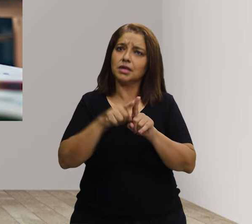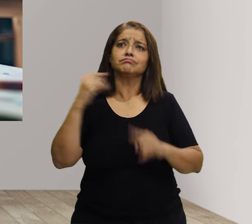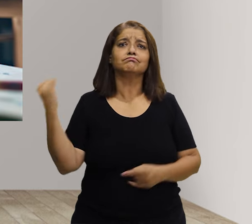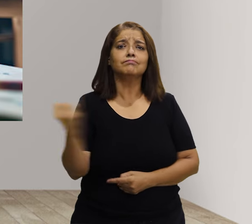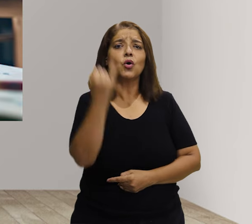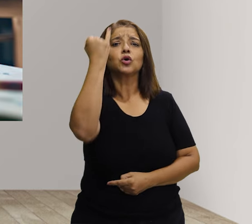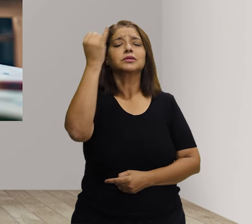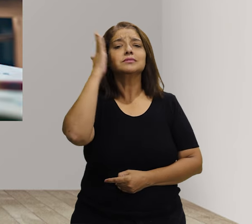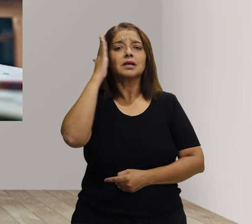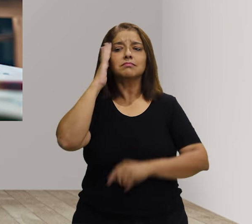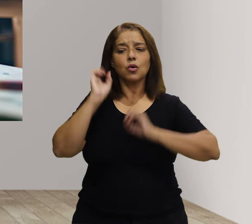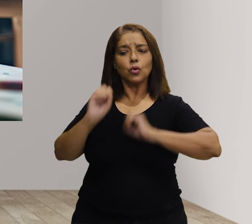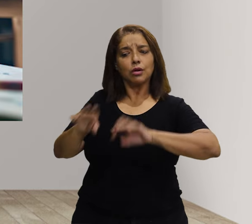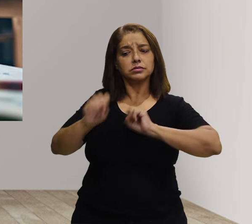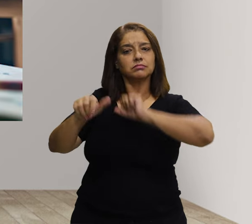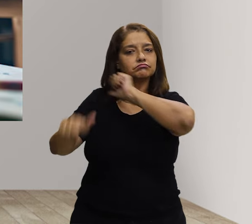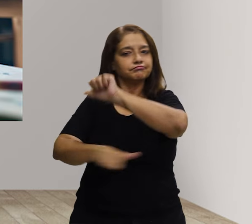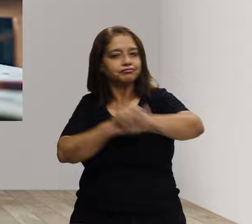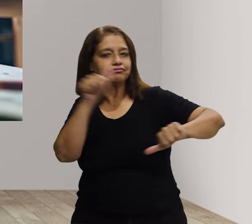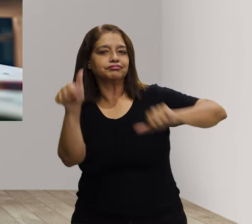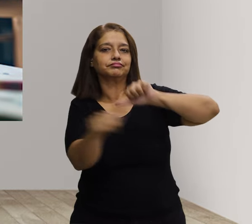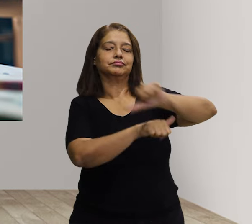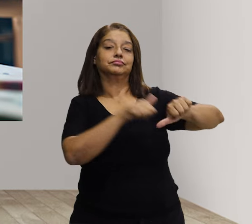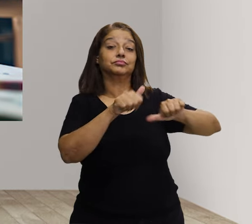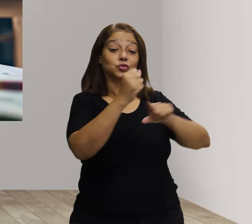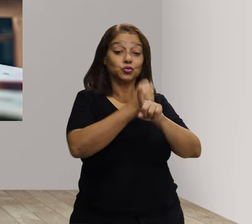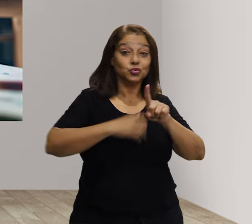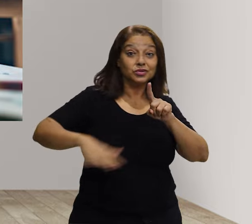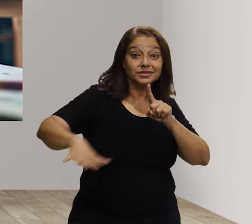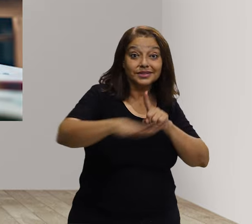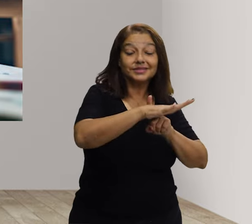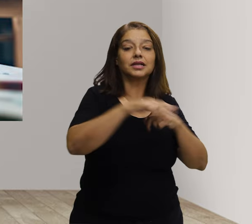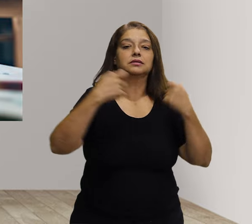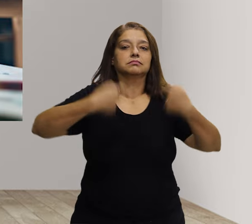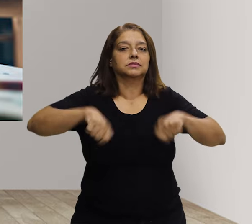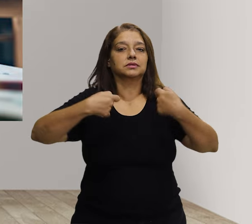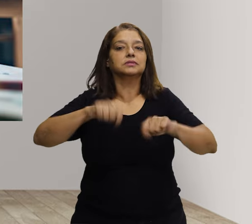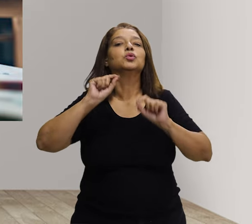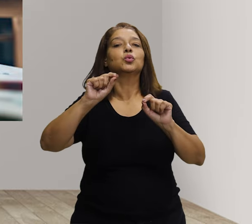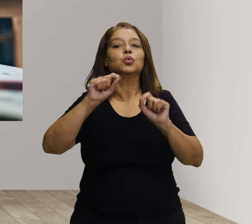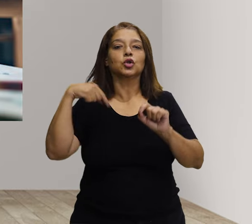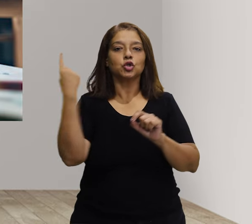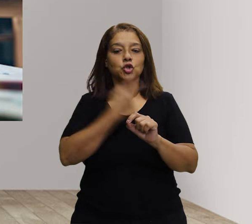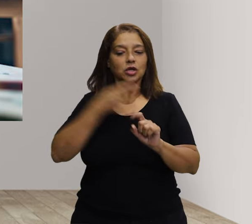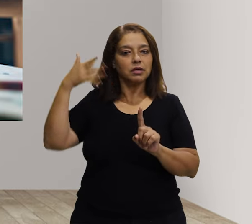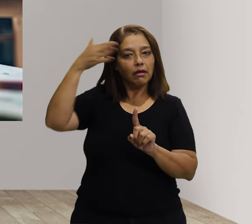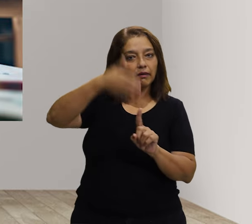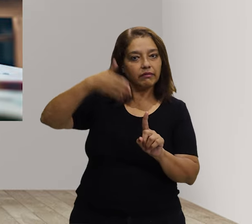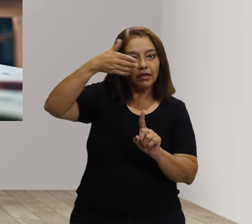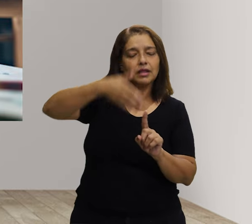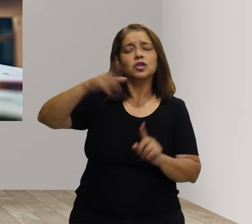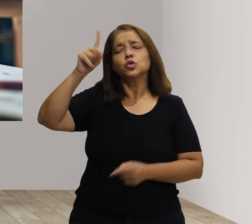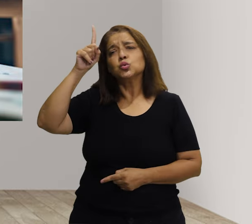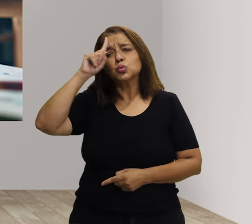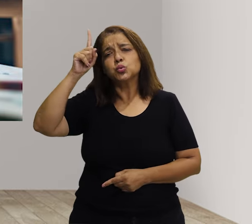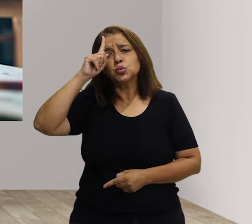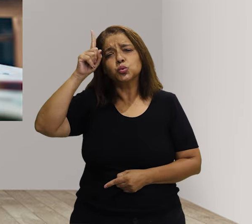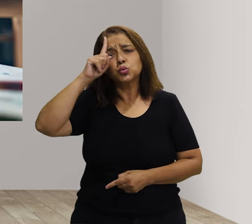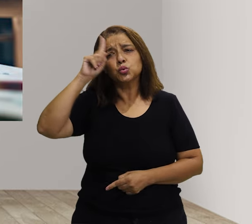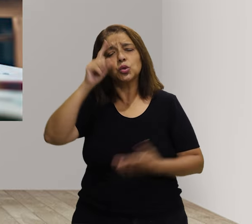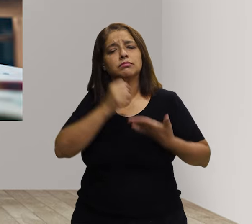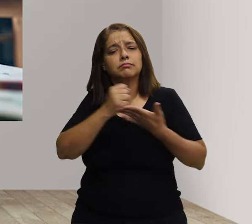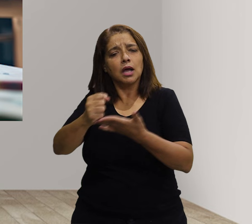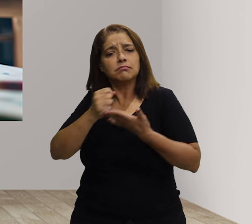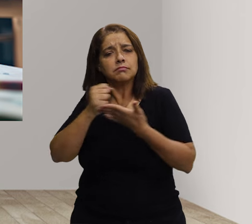construção de uma educação transformadora. Como sociedade, precisamos ser referências positivas e